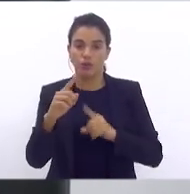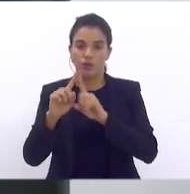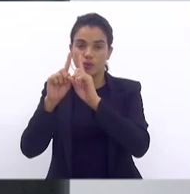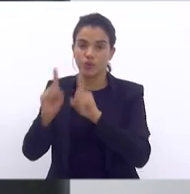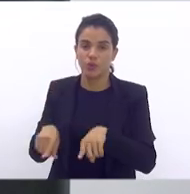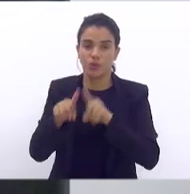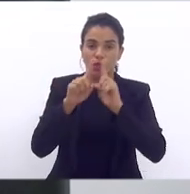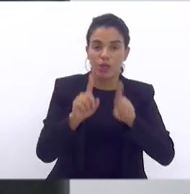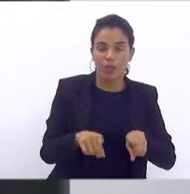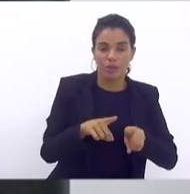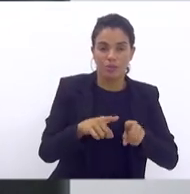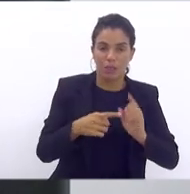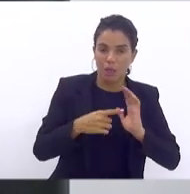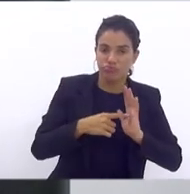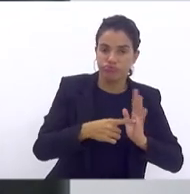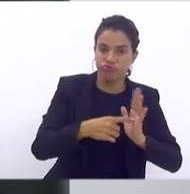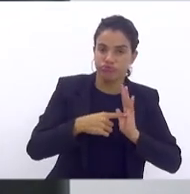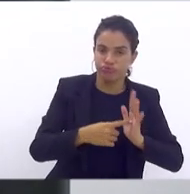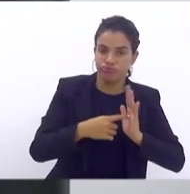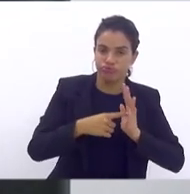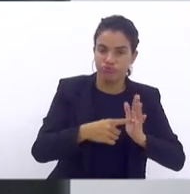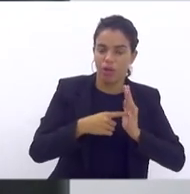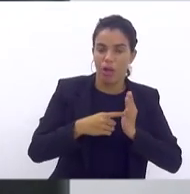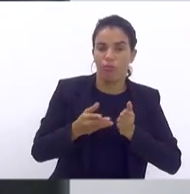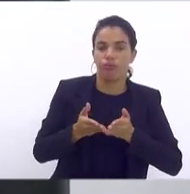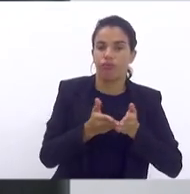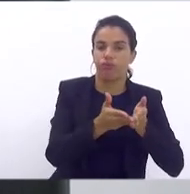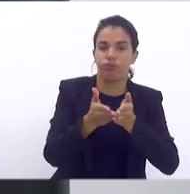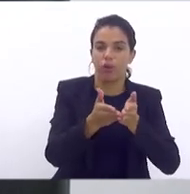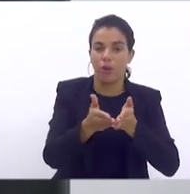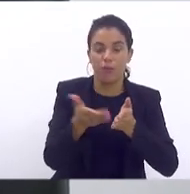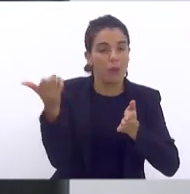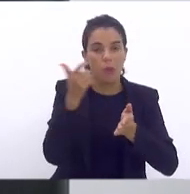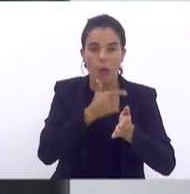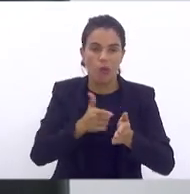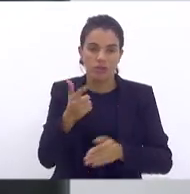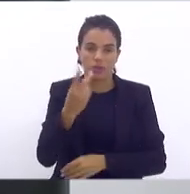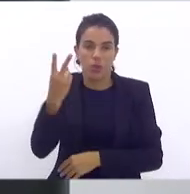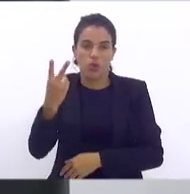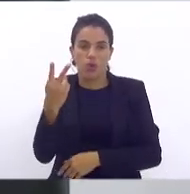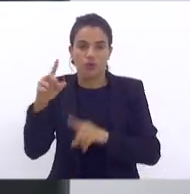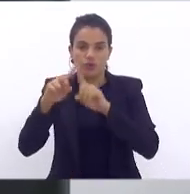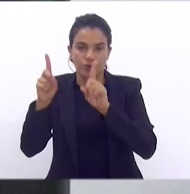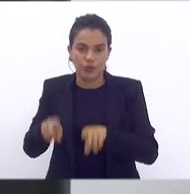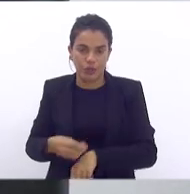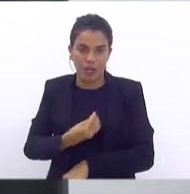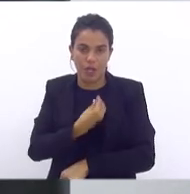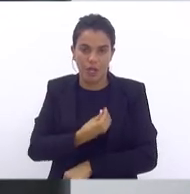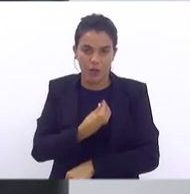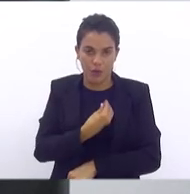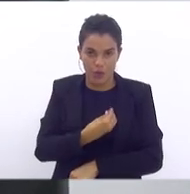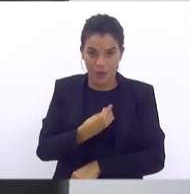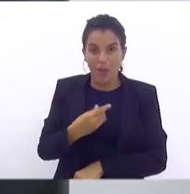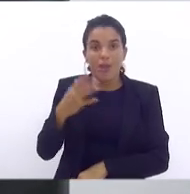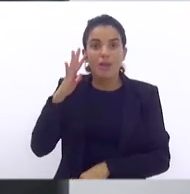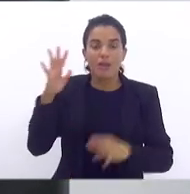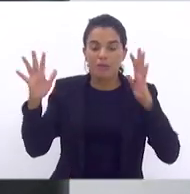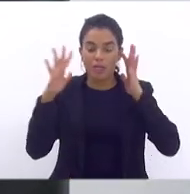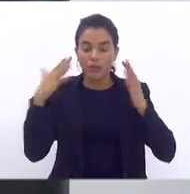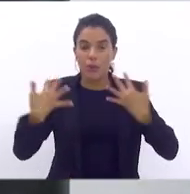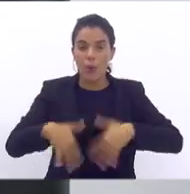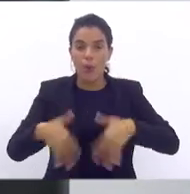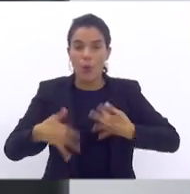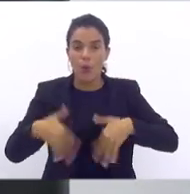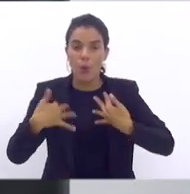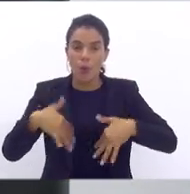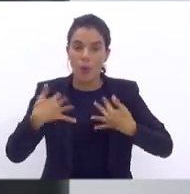tinham 2. Levaria cerca de 1 hora para fazer a embarcação se movimentar. Então, o grau de desespero de quem estava nessa embarcação,